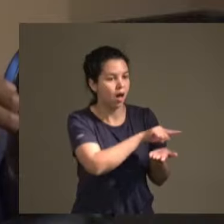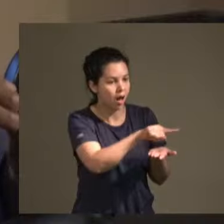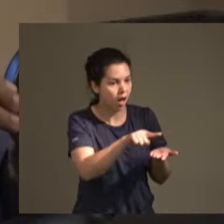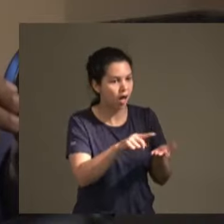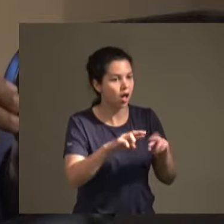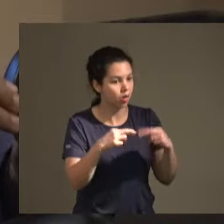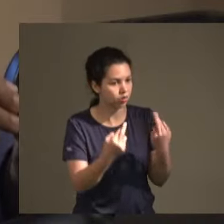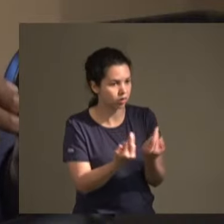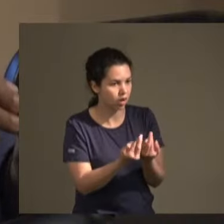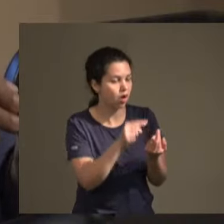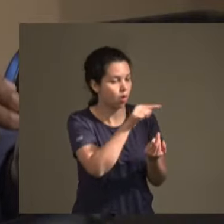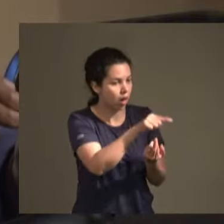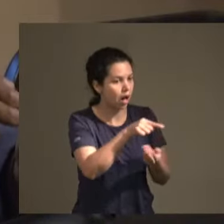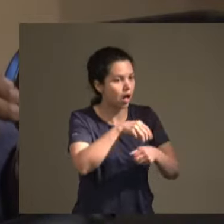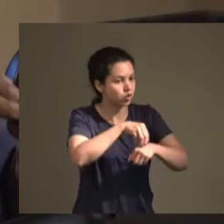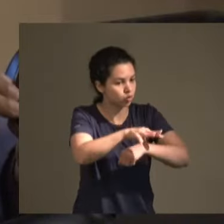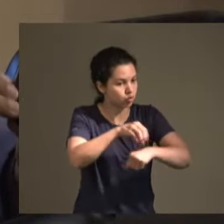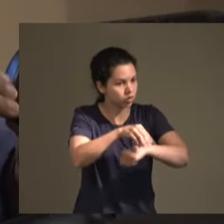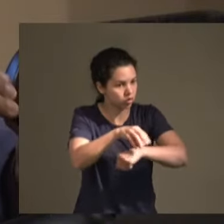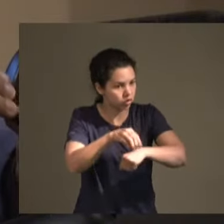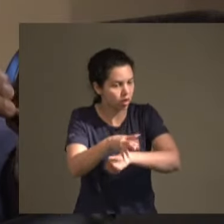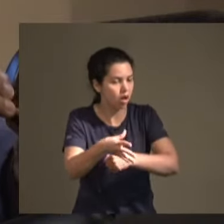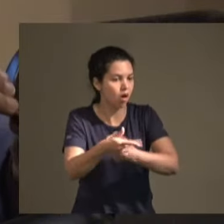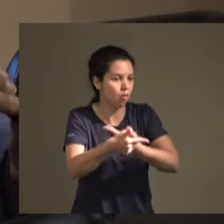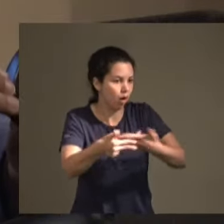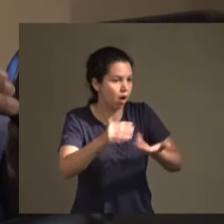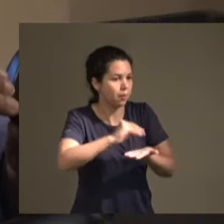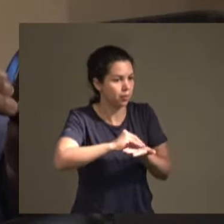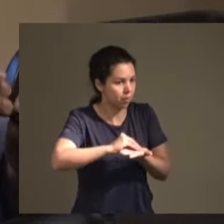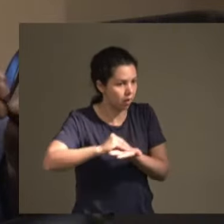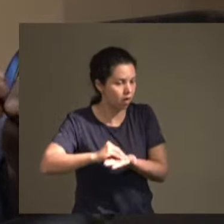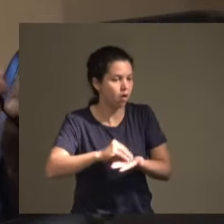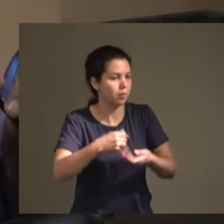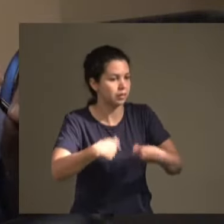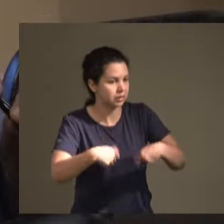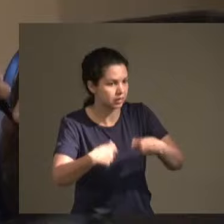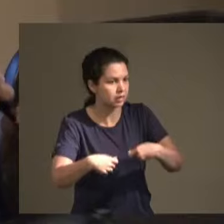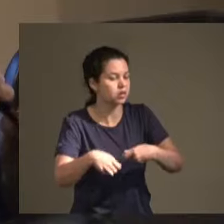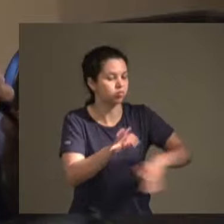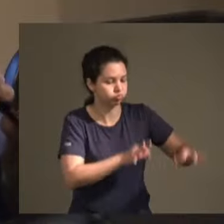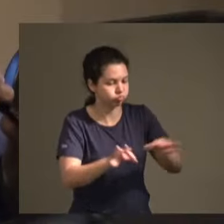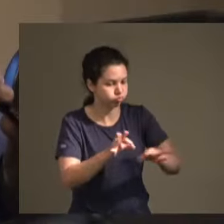dessas sugestões, as ações do plano, elas foram elaboradas.